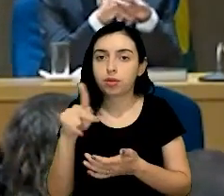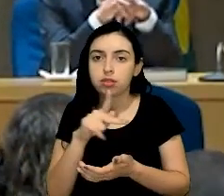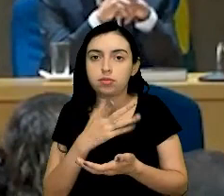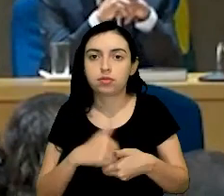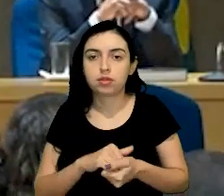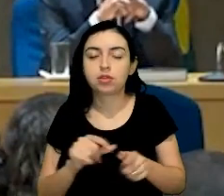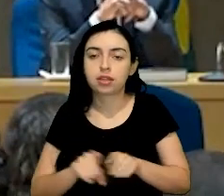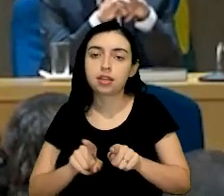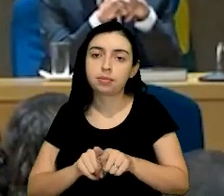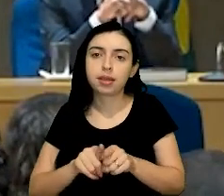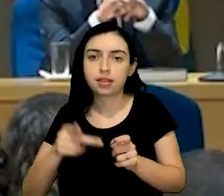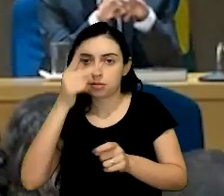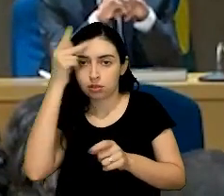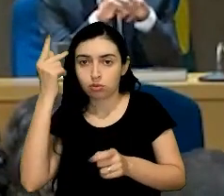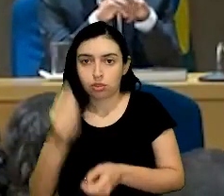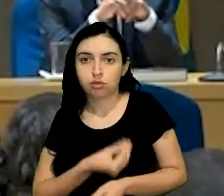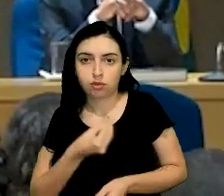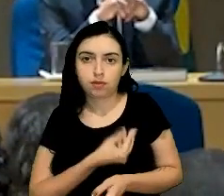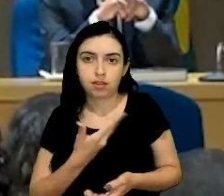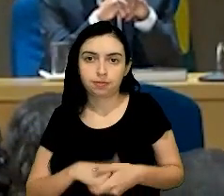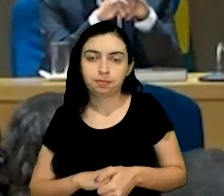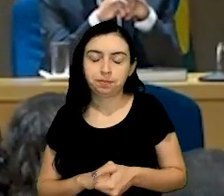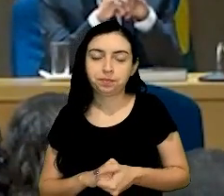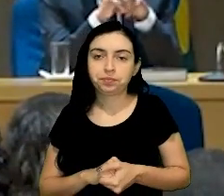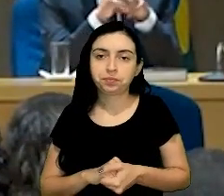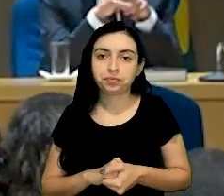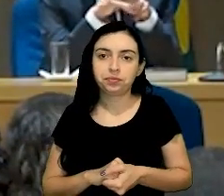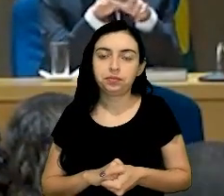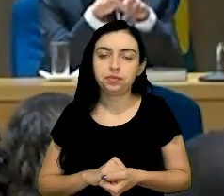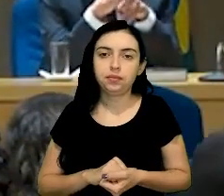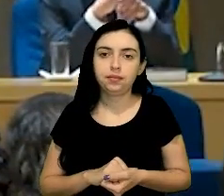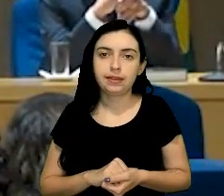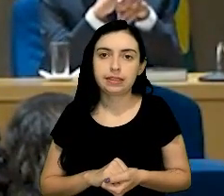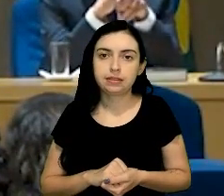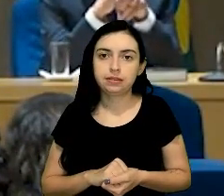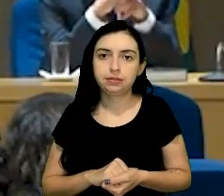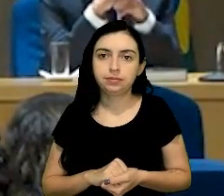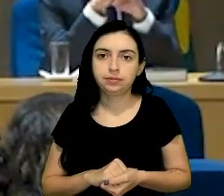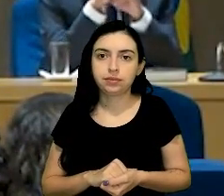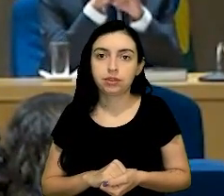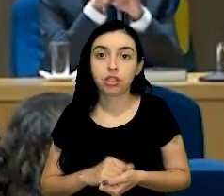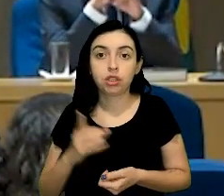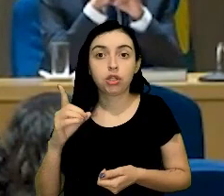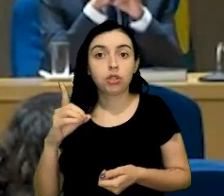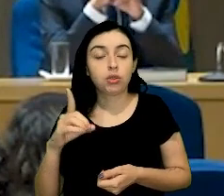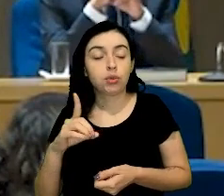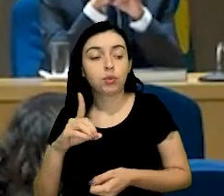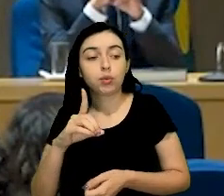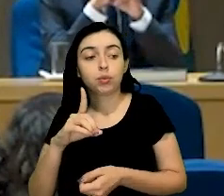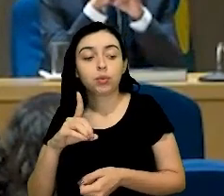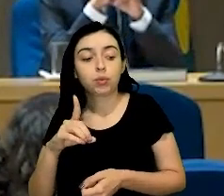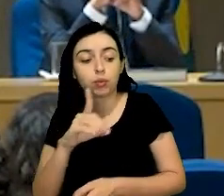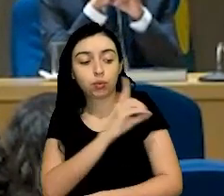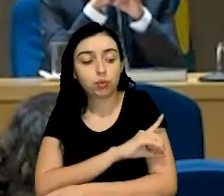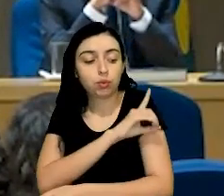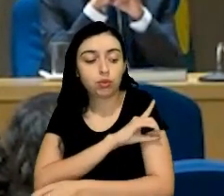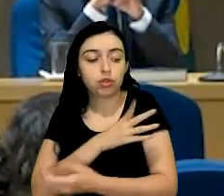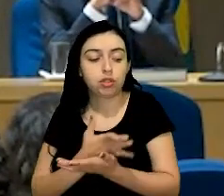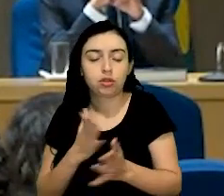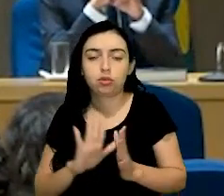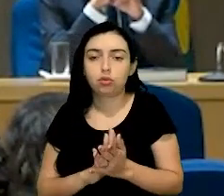presente. Cumprimento o Walter, que é o diretor da subseção aqui, os demais magistrados presentes, servidores, ao